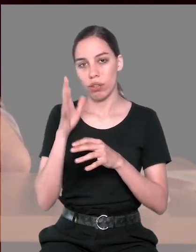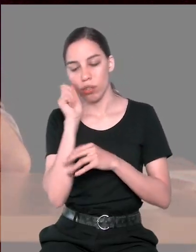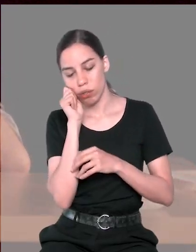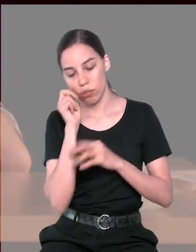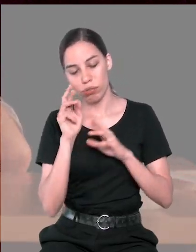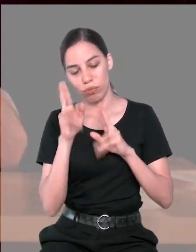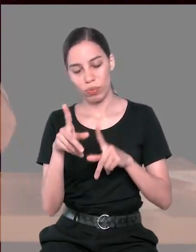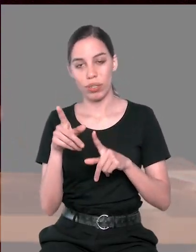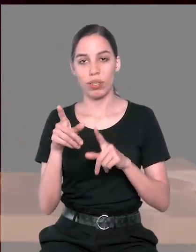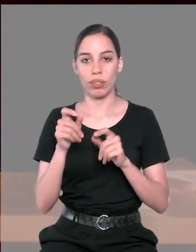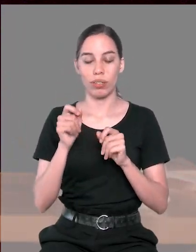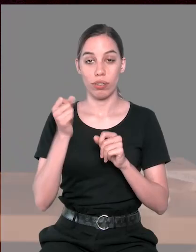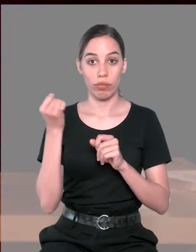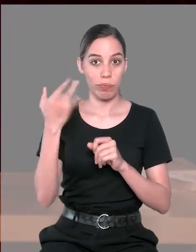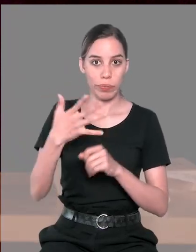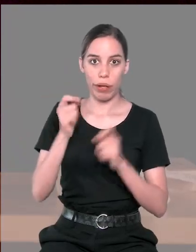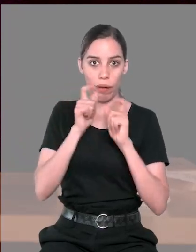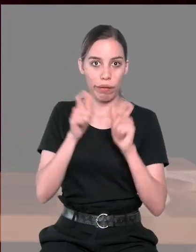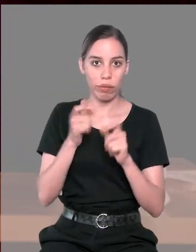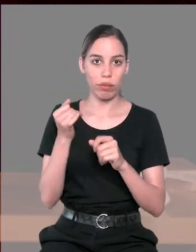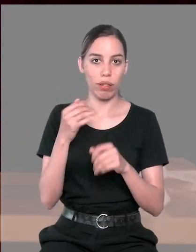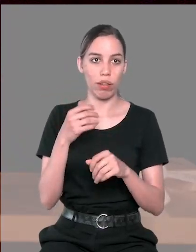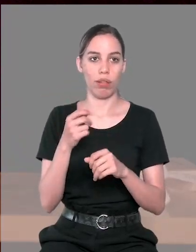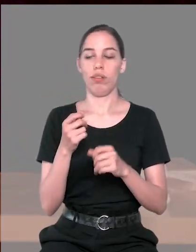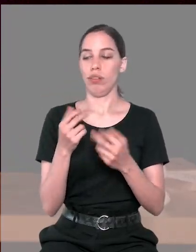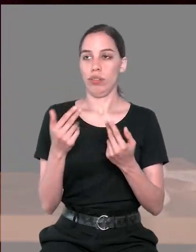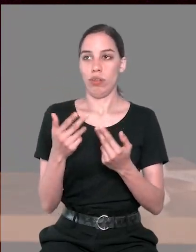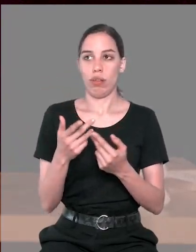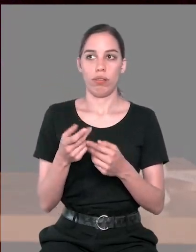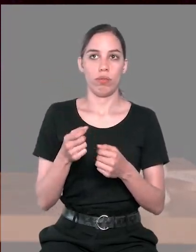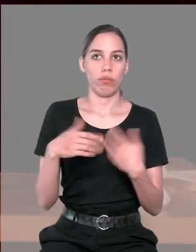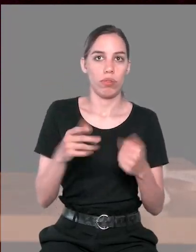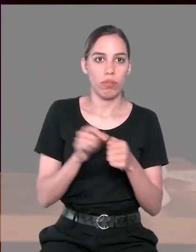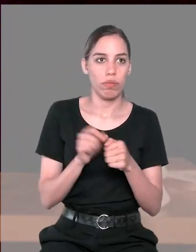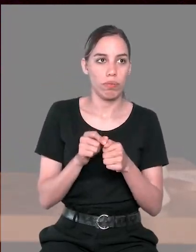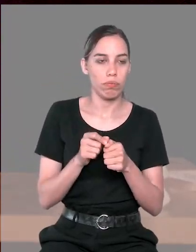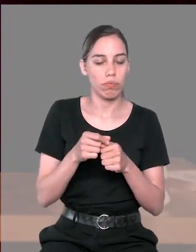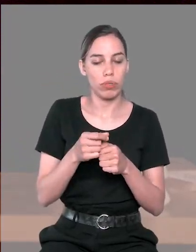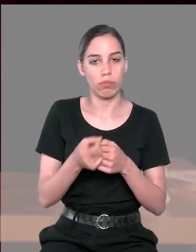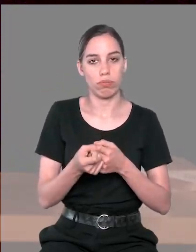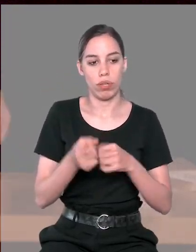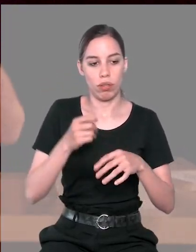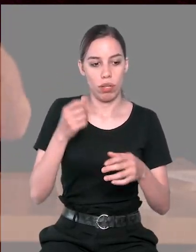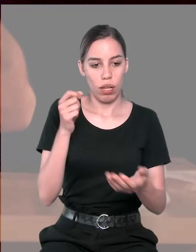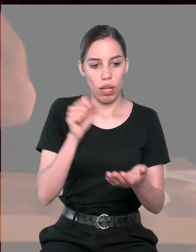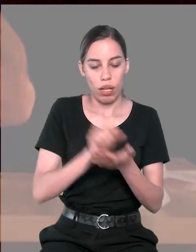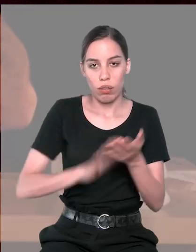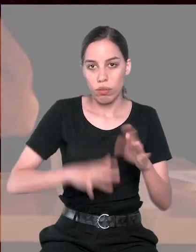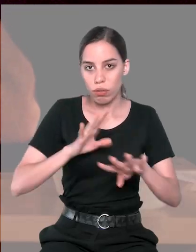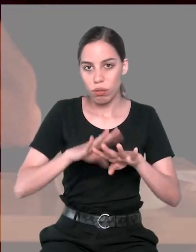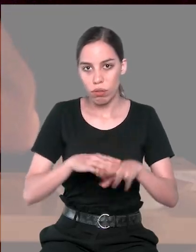está em vigília, a gente está de outro. Quando a gente está pensando um soneto, a gente está de outro. Quando a gente vai fazer um exercício matemático, a gente está de outro. E o que a gente não